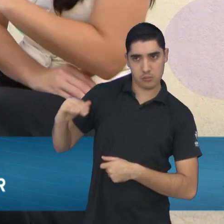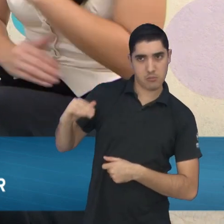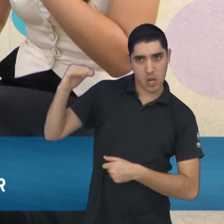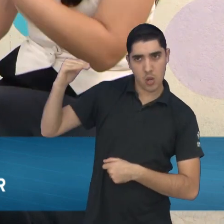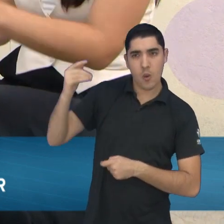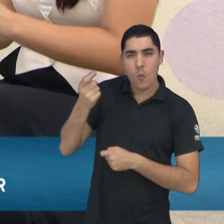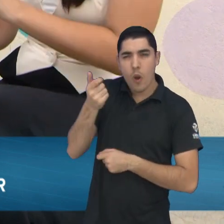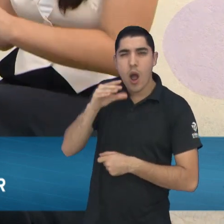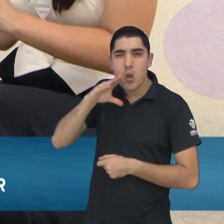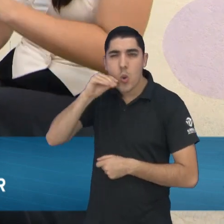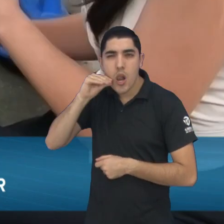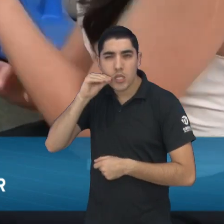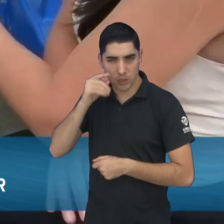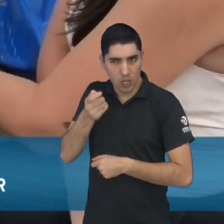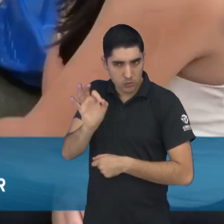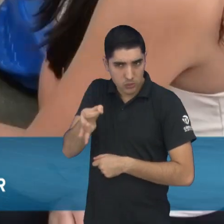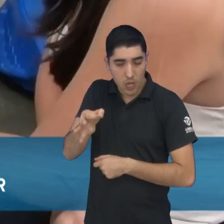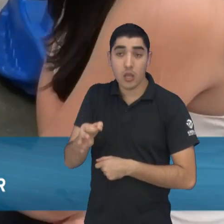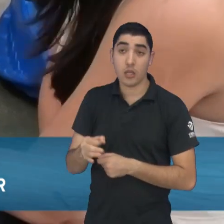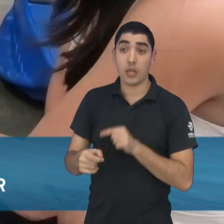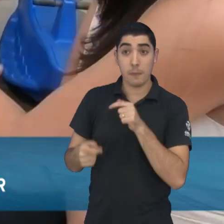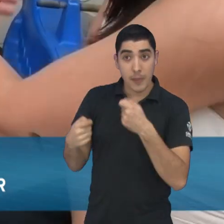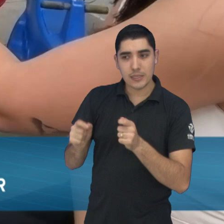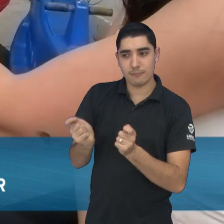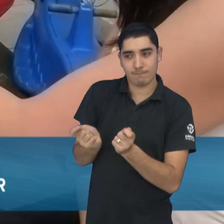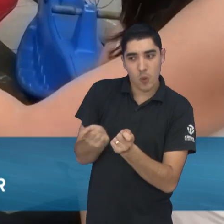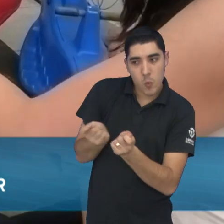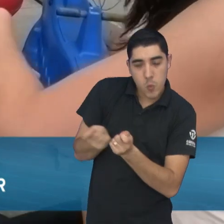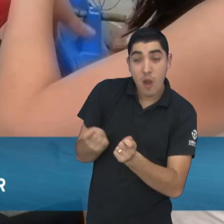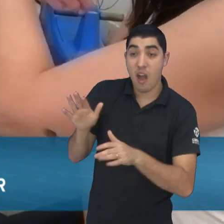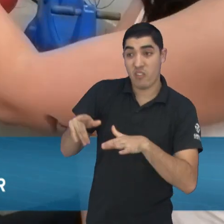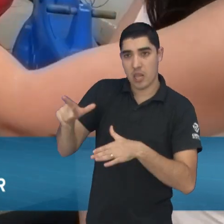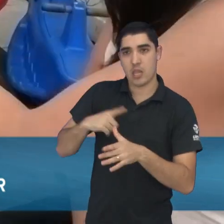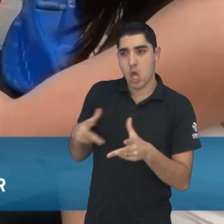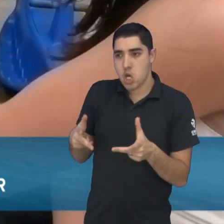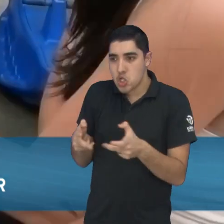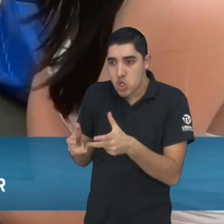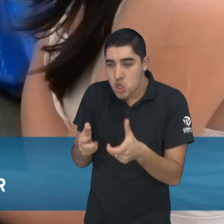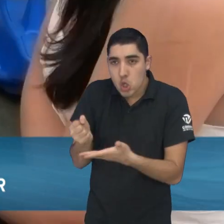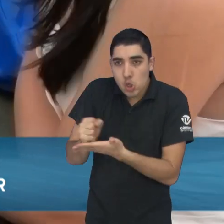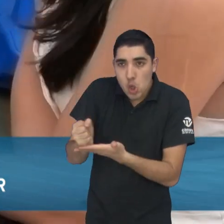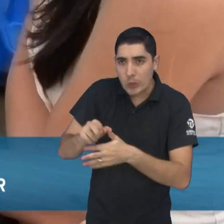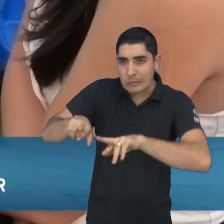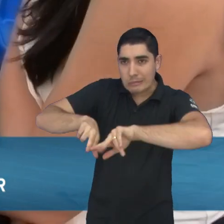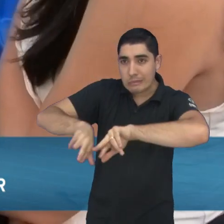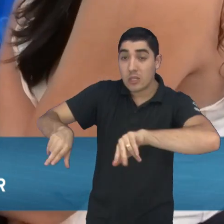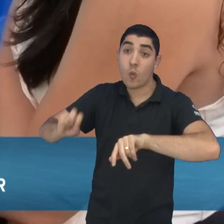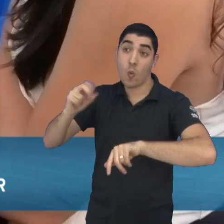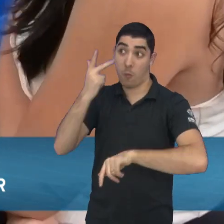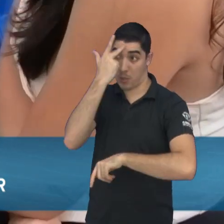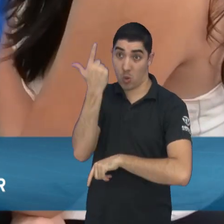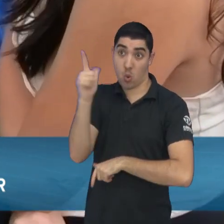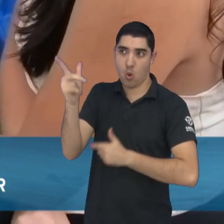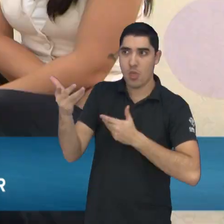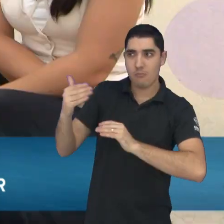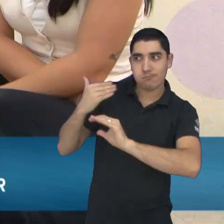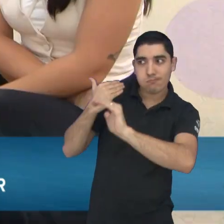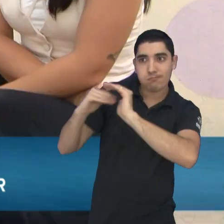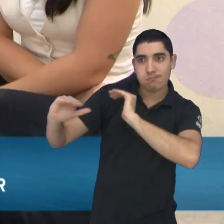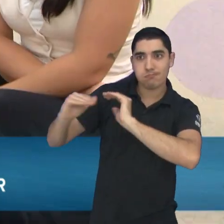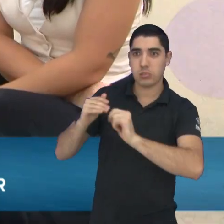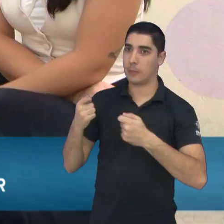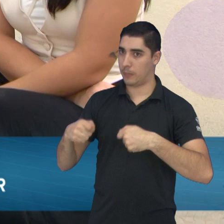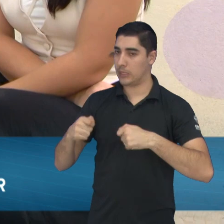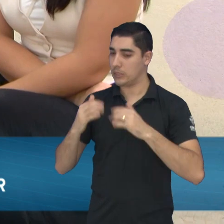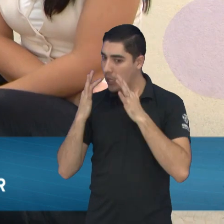na adolescência, então precisa monitorar, às vezes, jogos com participação de outras pessoas também, né? Ficar de olho. Sim,